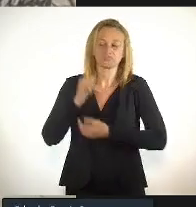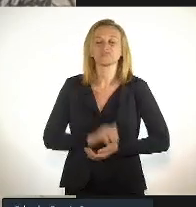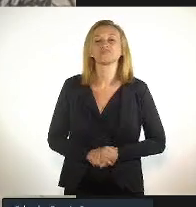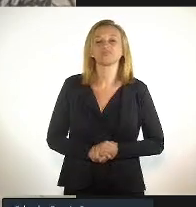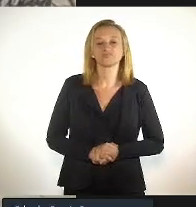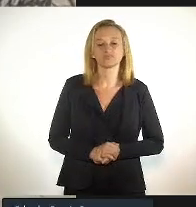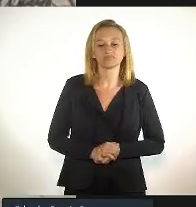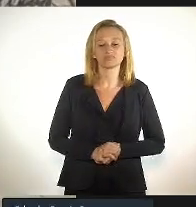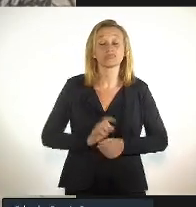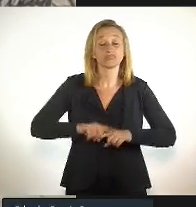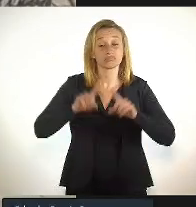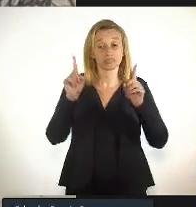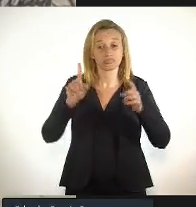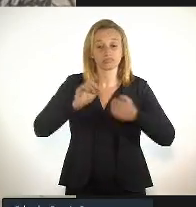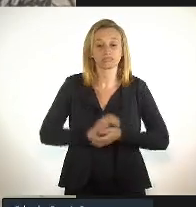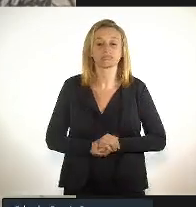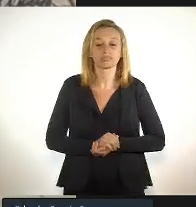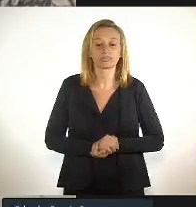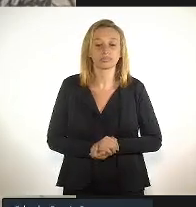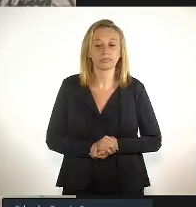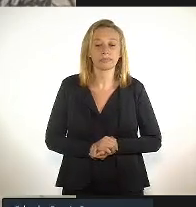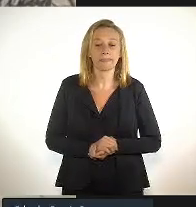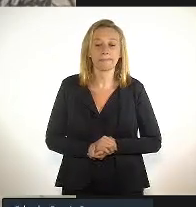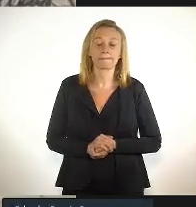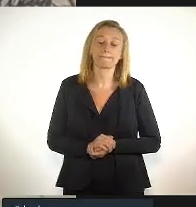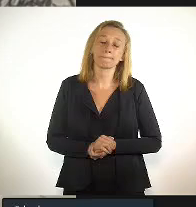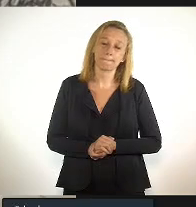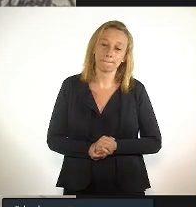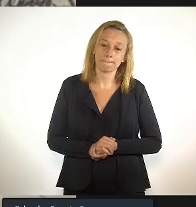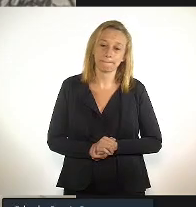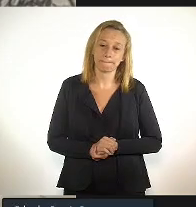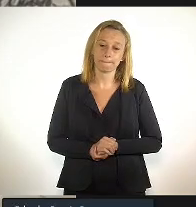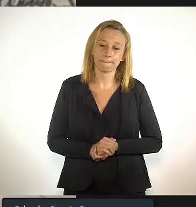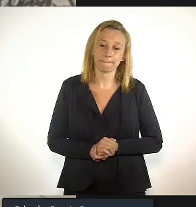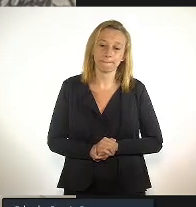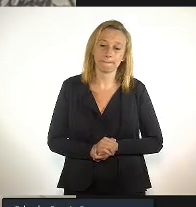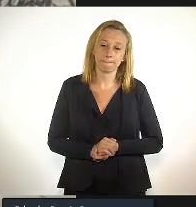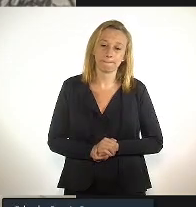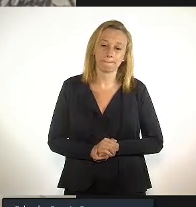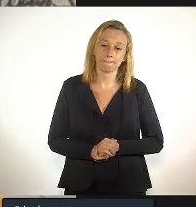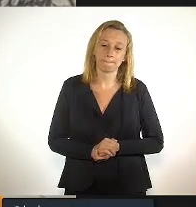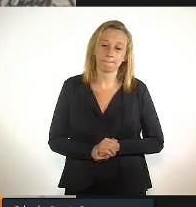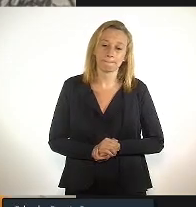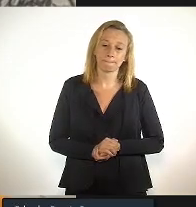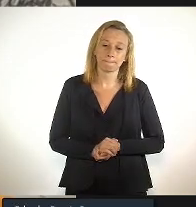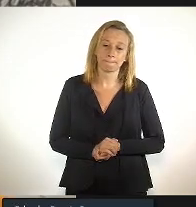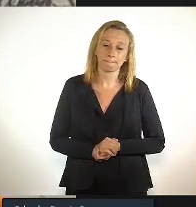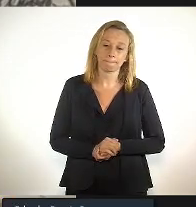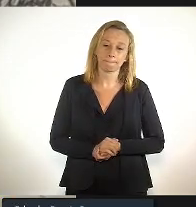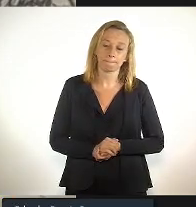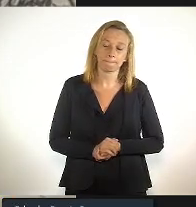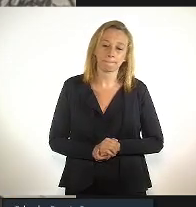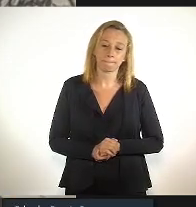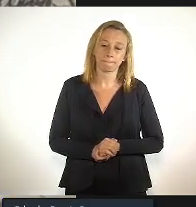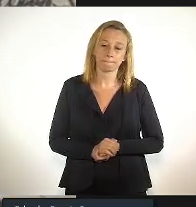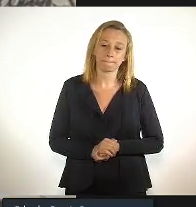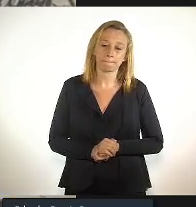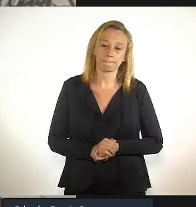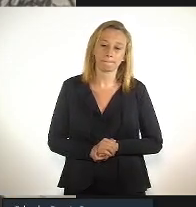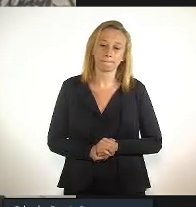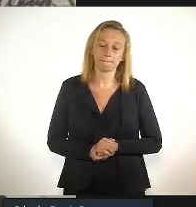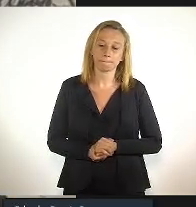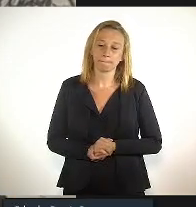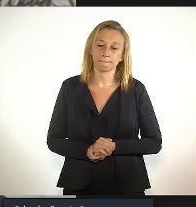misoginia, mas, ao mesmo tempo, recheada de uma construção de